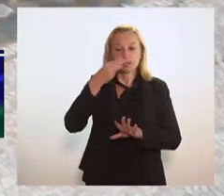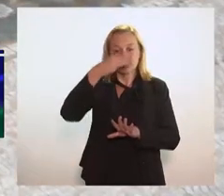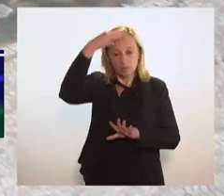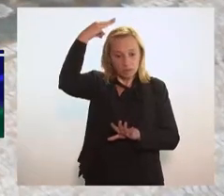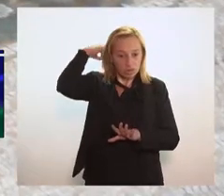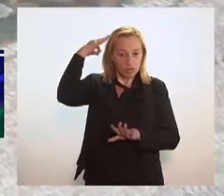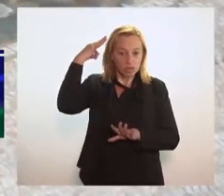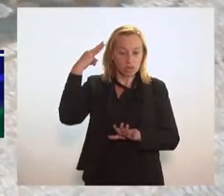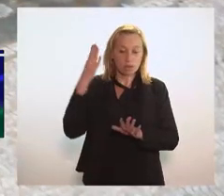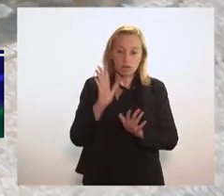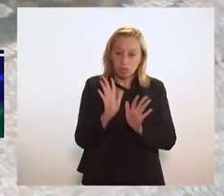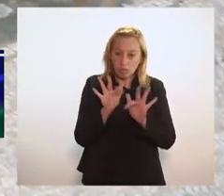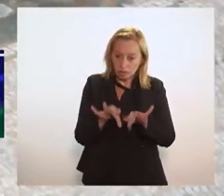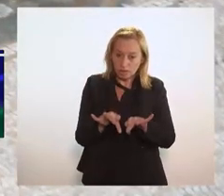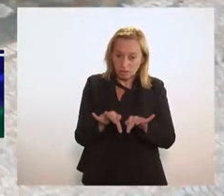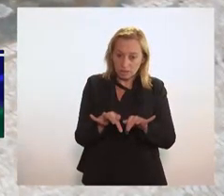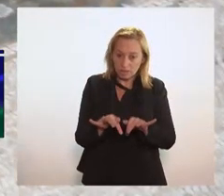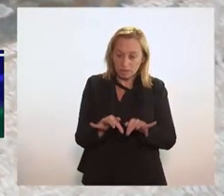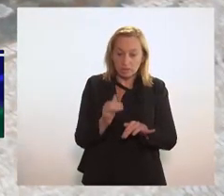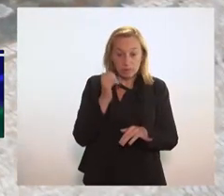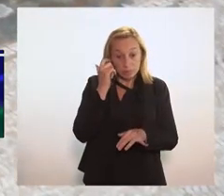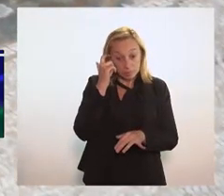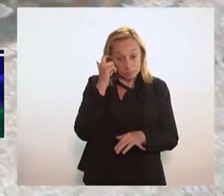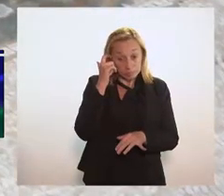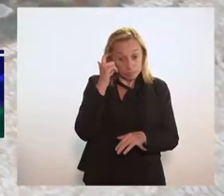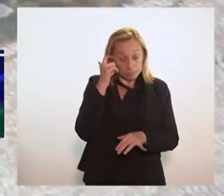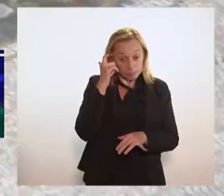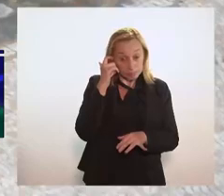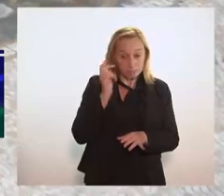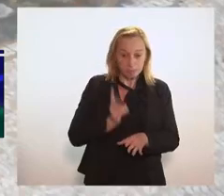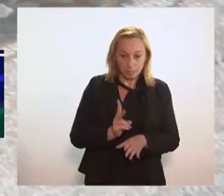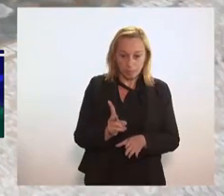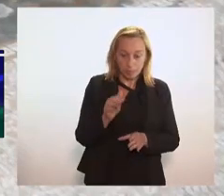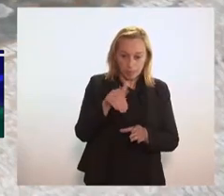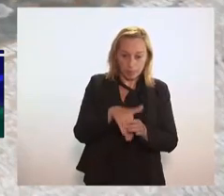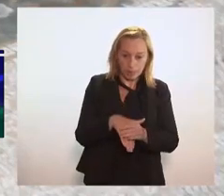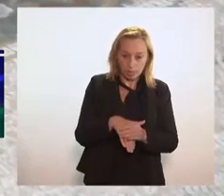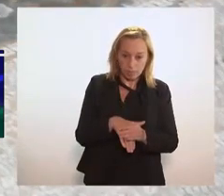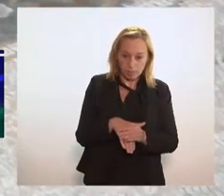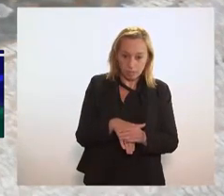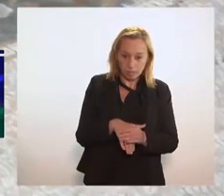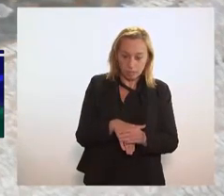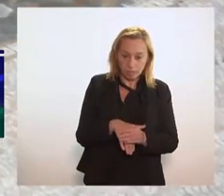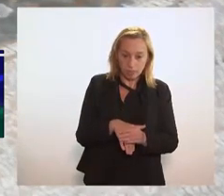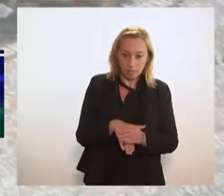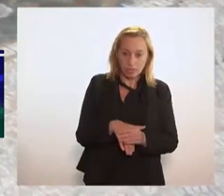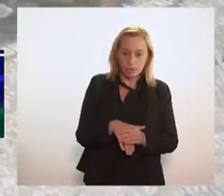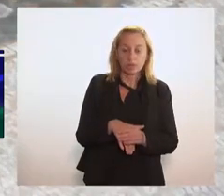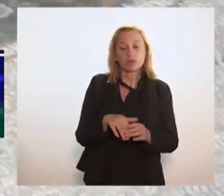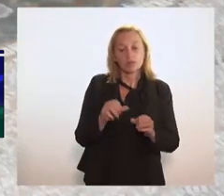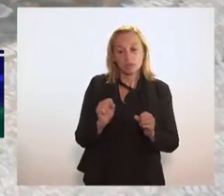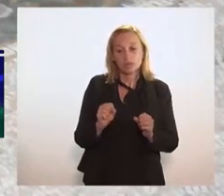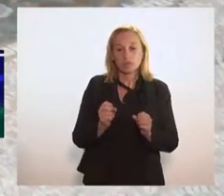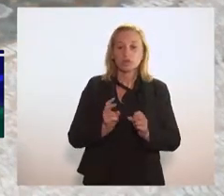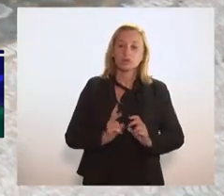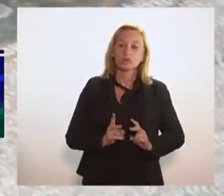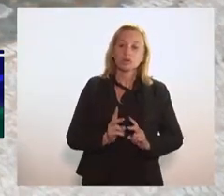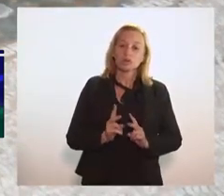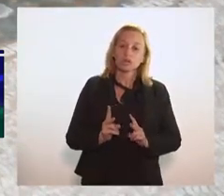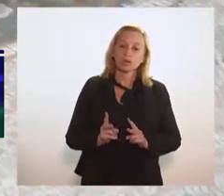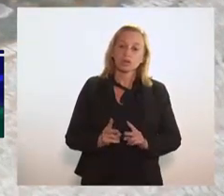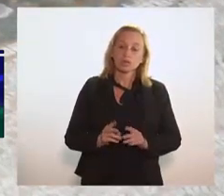Eu vou encerrar, deputado Luiz Paulo. Eu vou manter o voto, aí Vossa Excelência acolhe e faz o encaminhamento